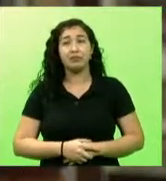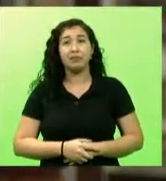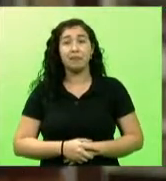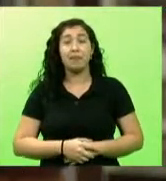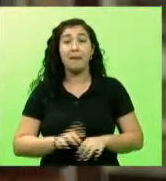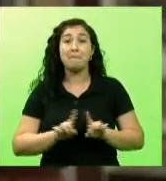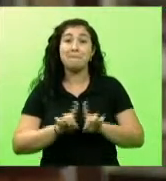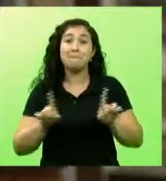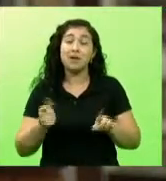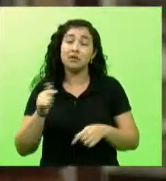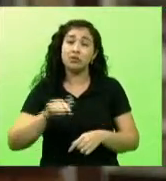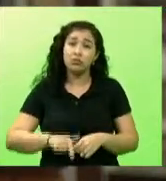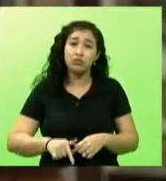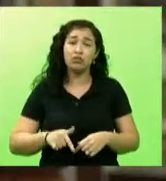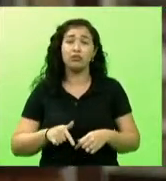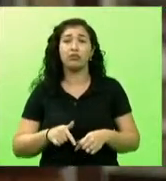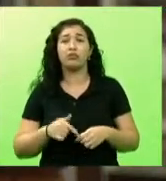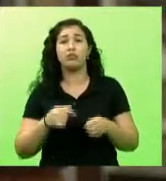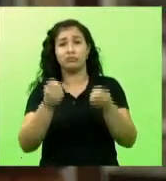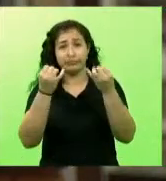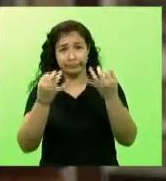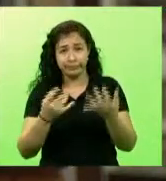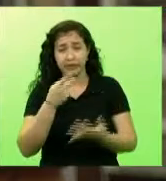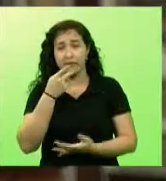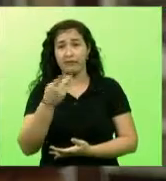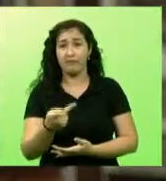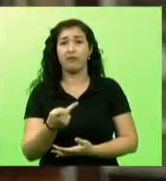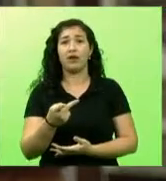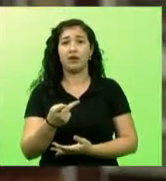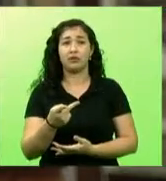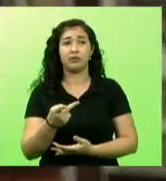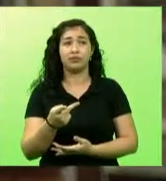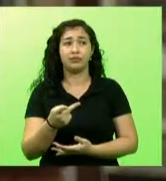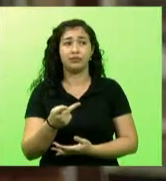Mas, mais uma vez, eu reforço dizendo